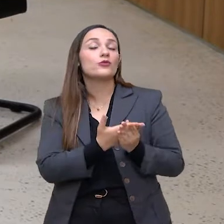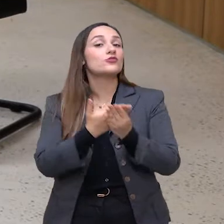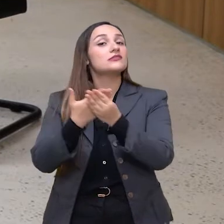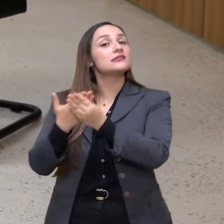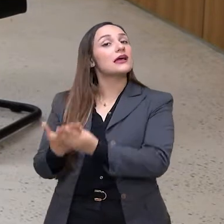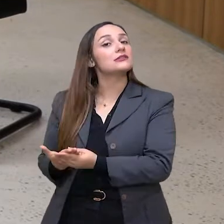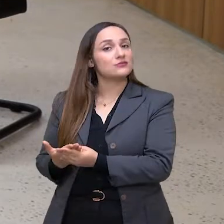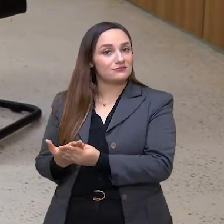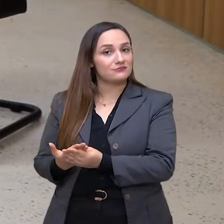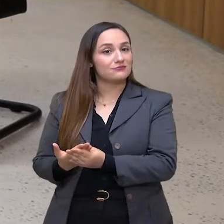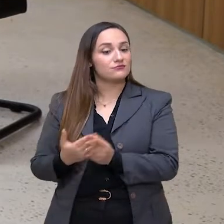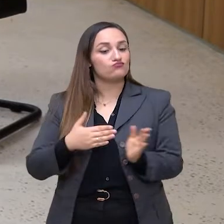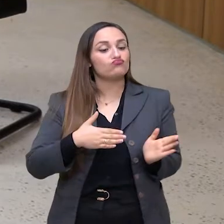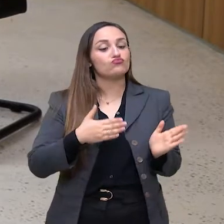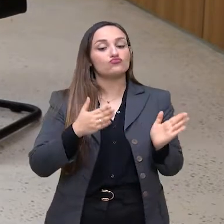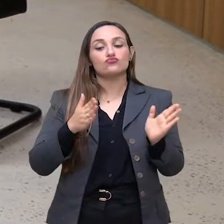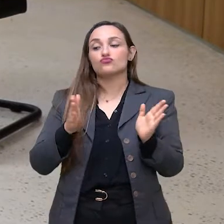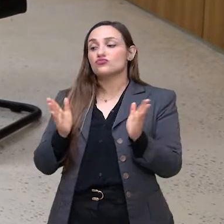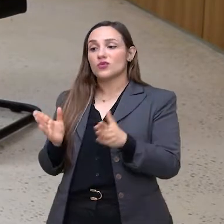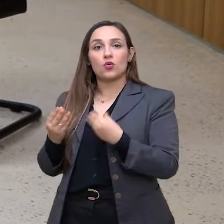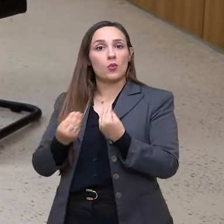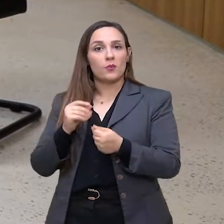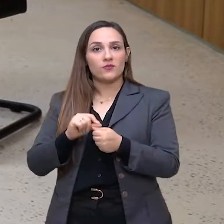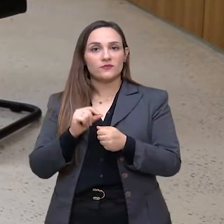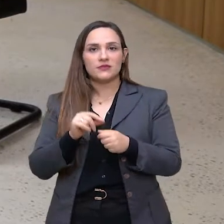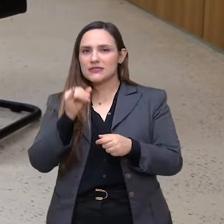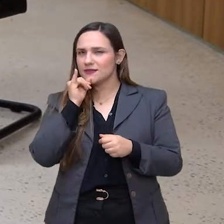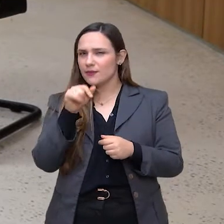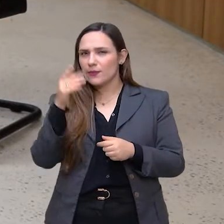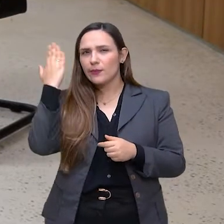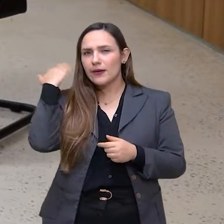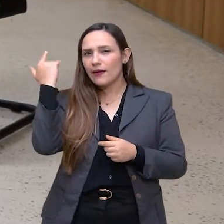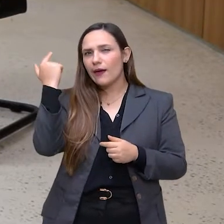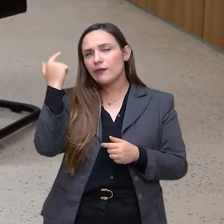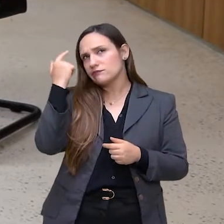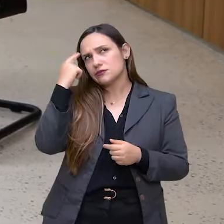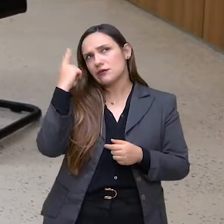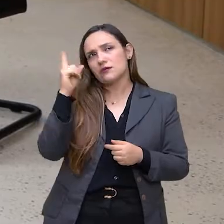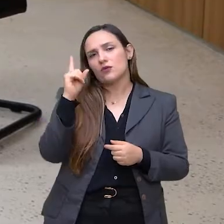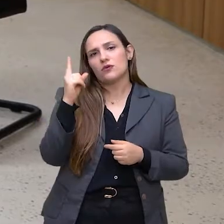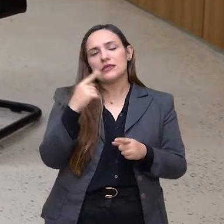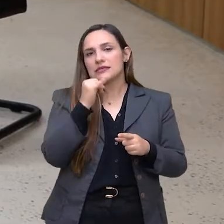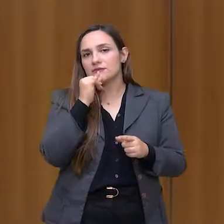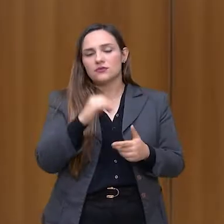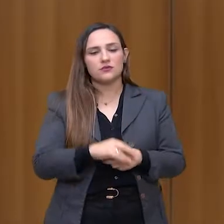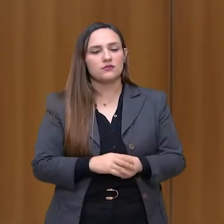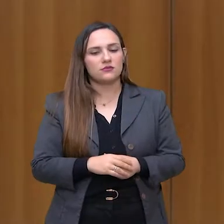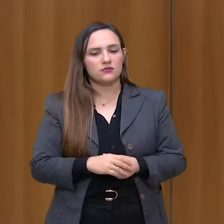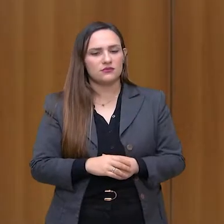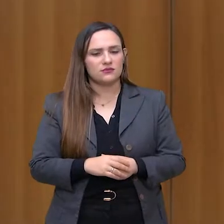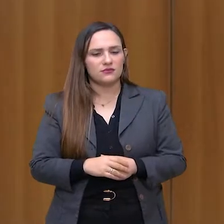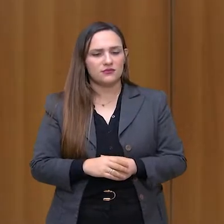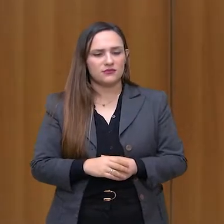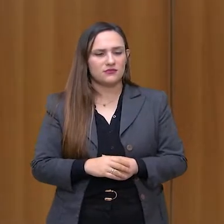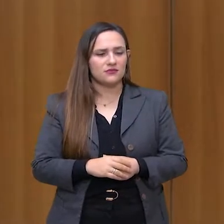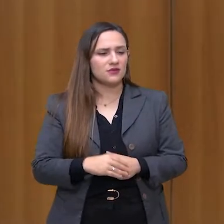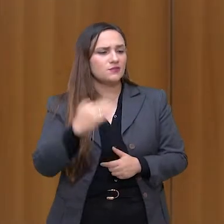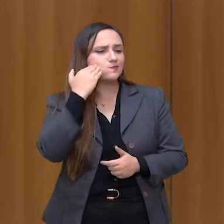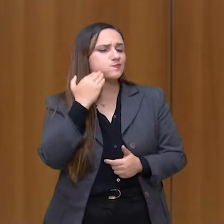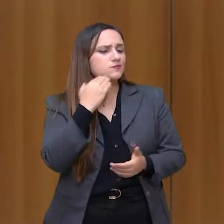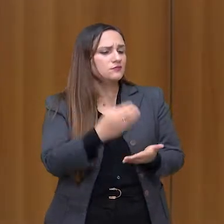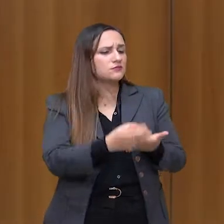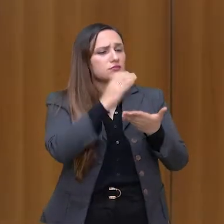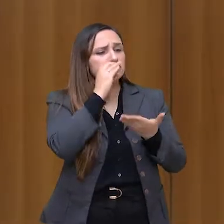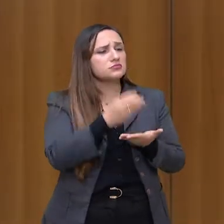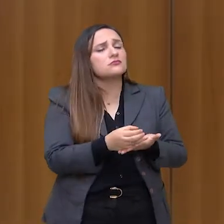há um tempo atrás, não se pensava, por exemplo, por que eu vou... É tão fácil esse copo descartável, né? Aí, de repente,